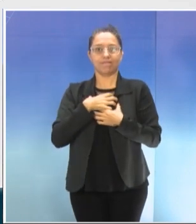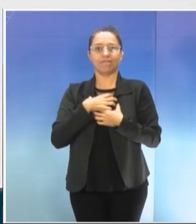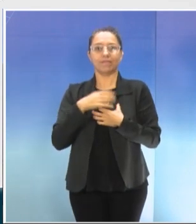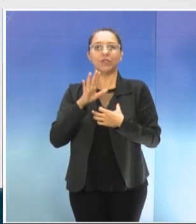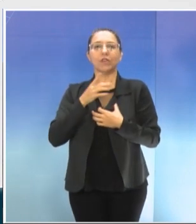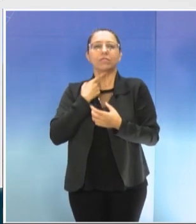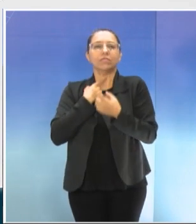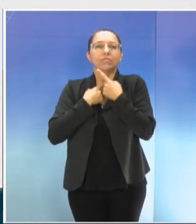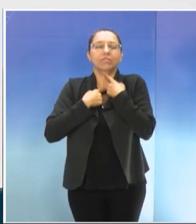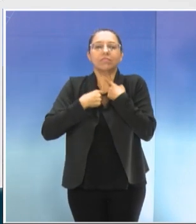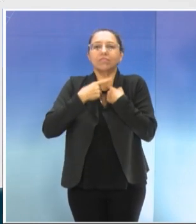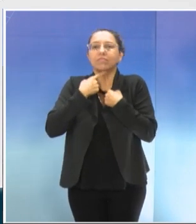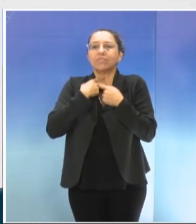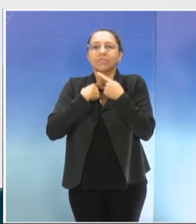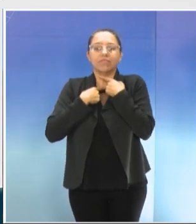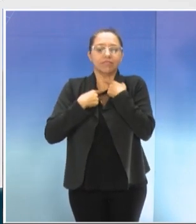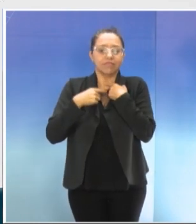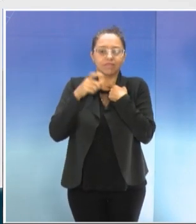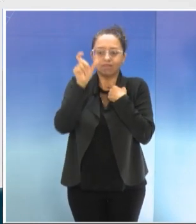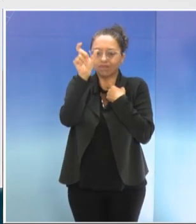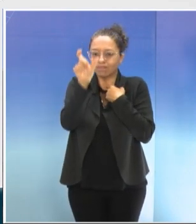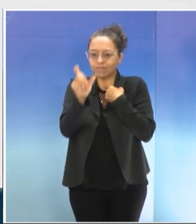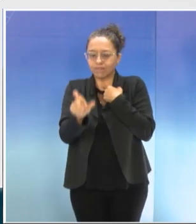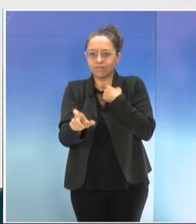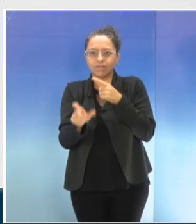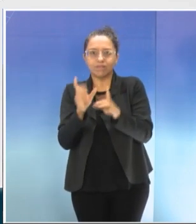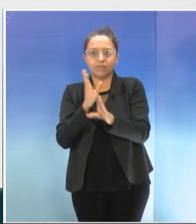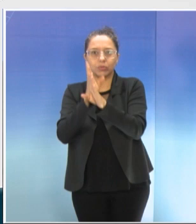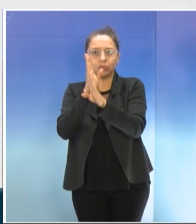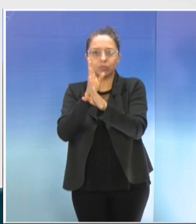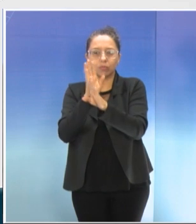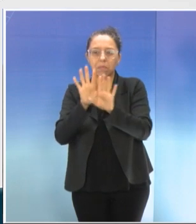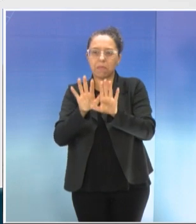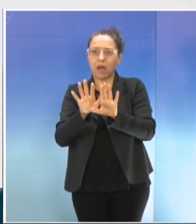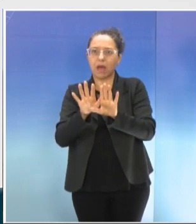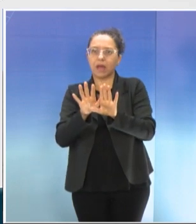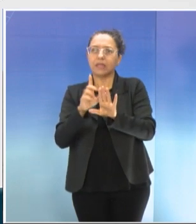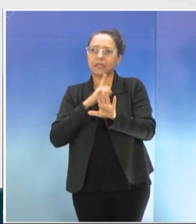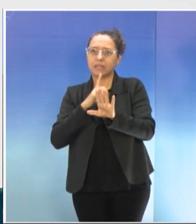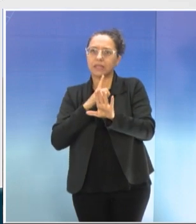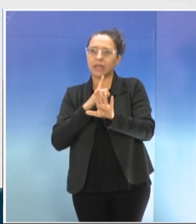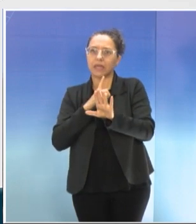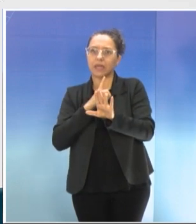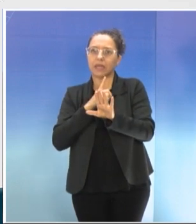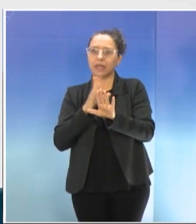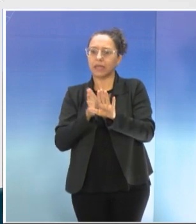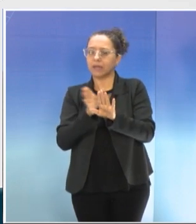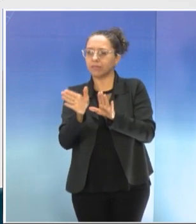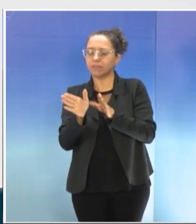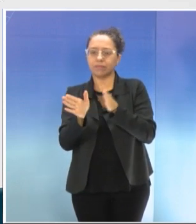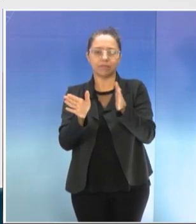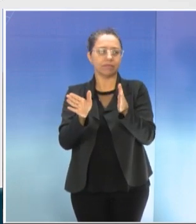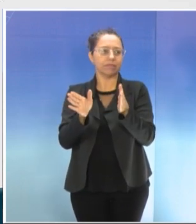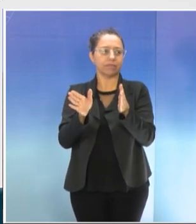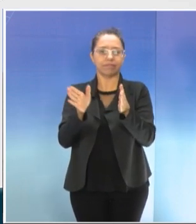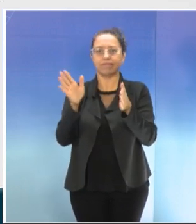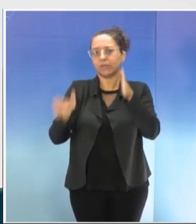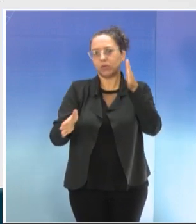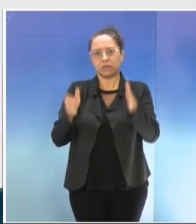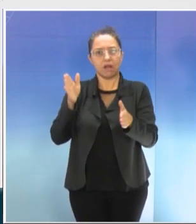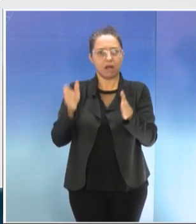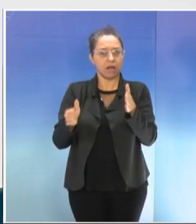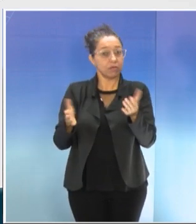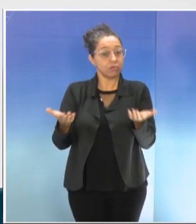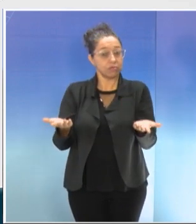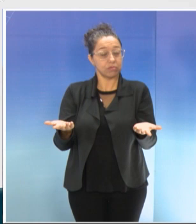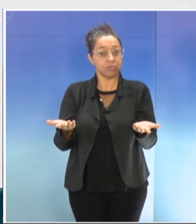reconhece-se pela posse inseparável do gosto, da evidência e do sentido da ambiguidade.